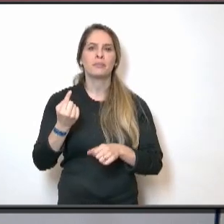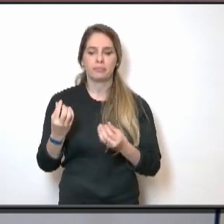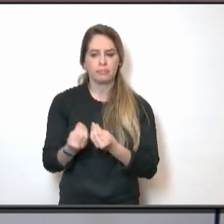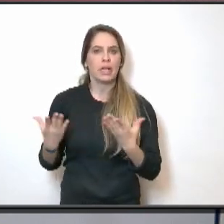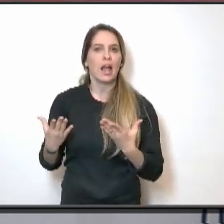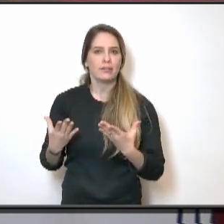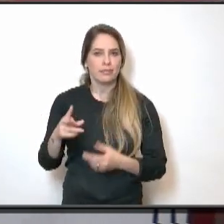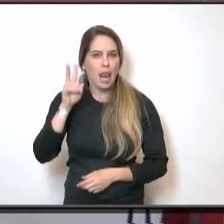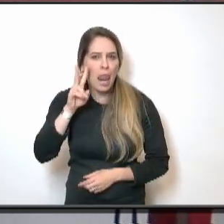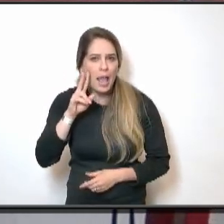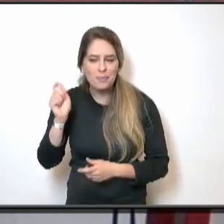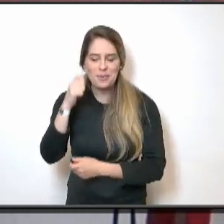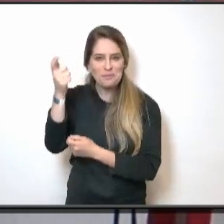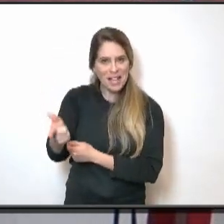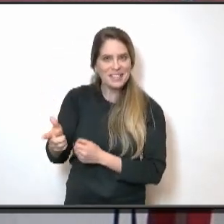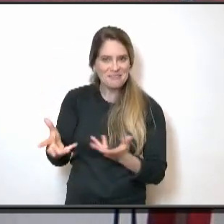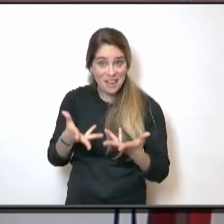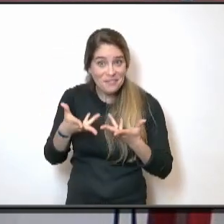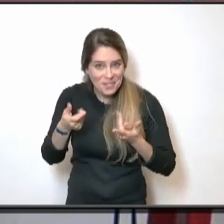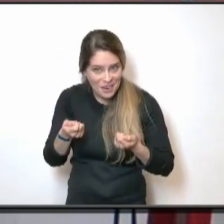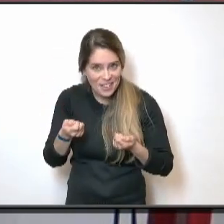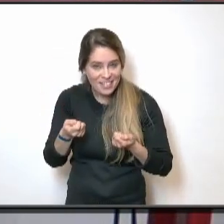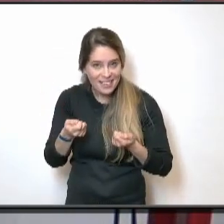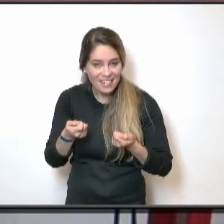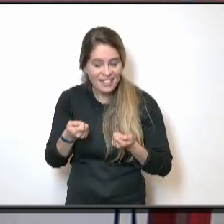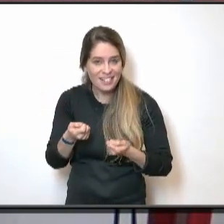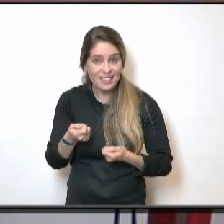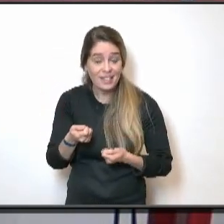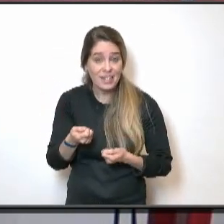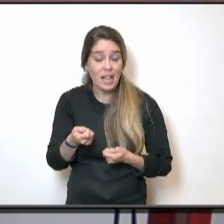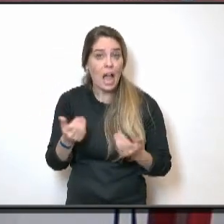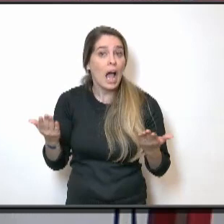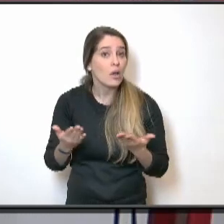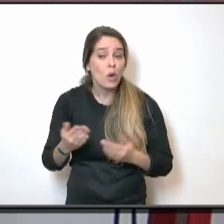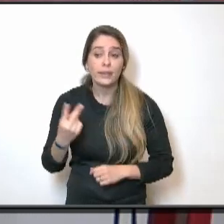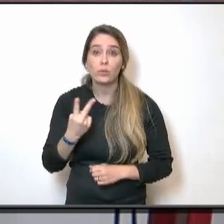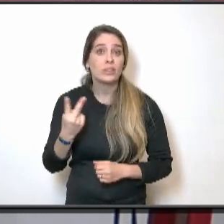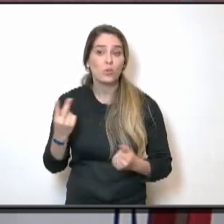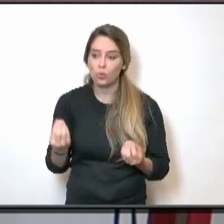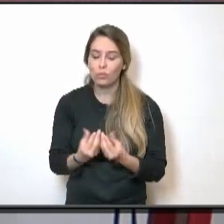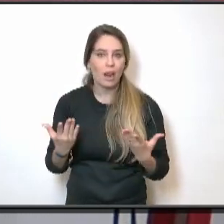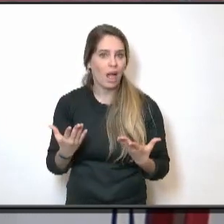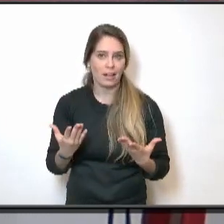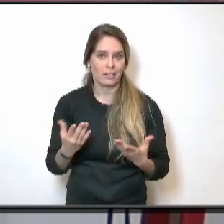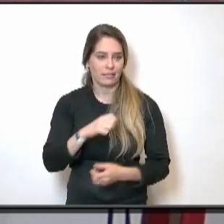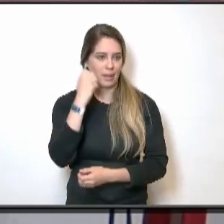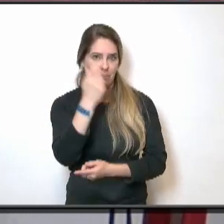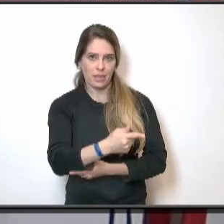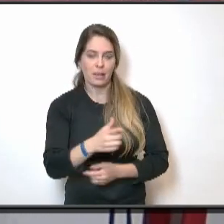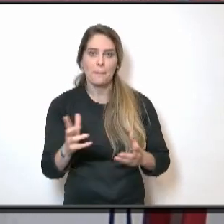da pesca maravilhosa. Esse aqui é um segundo milagre da pesca maravilhosa. E você deve se